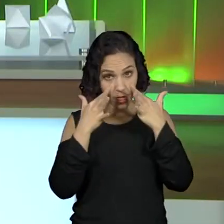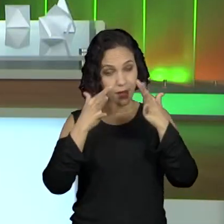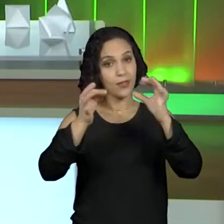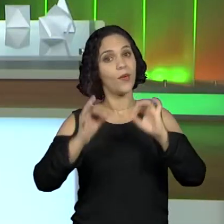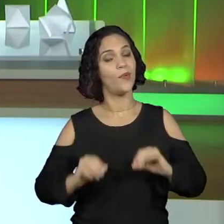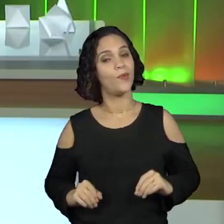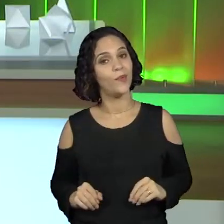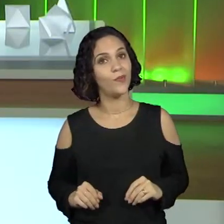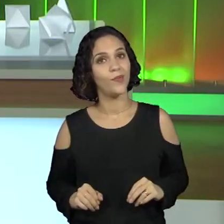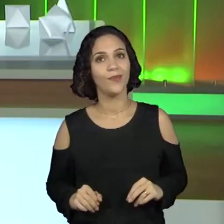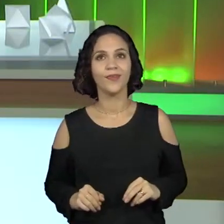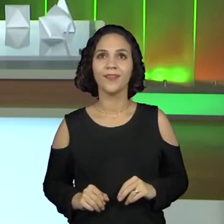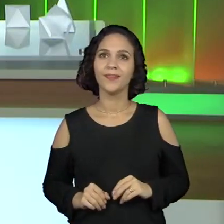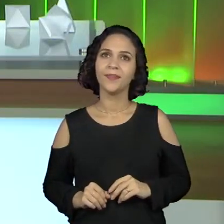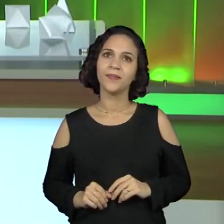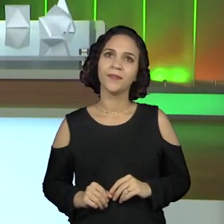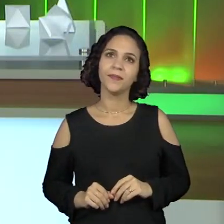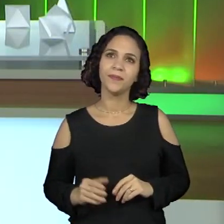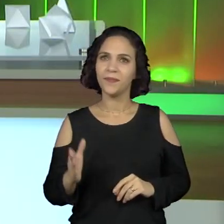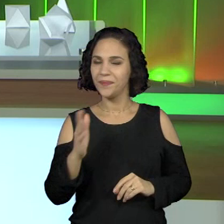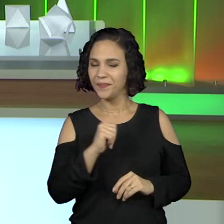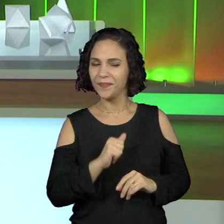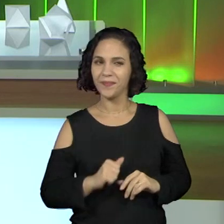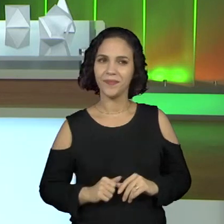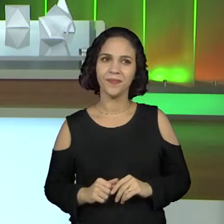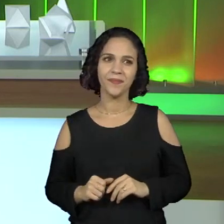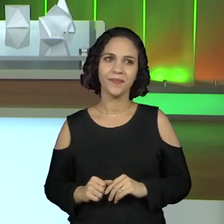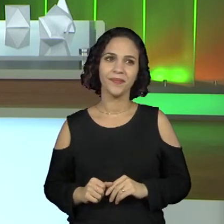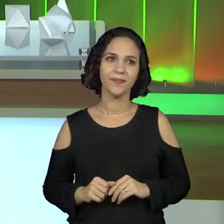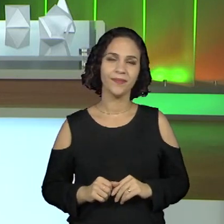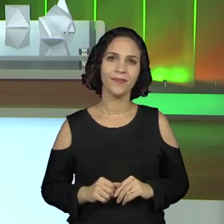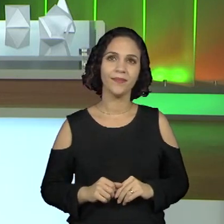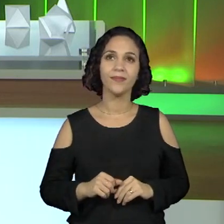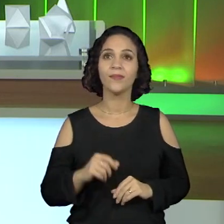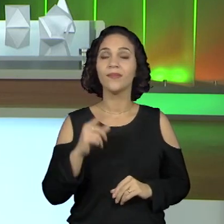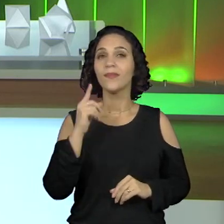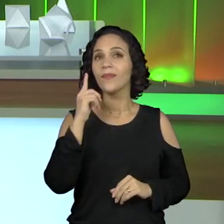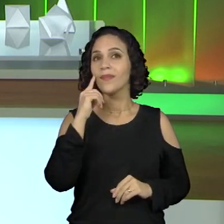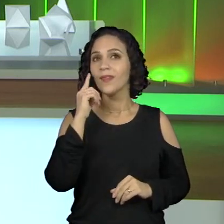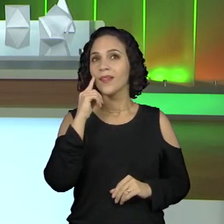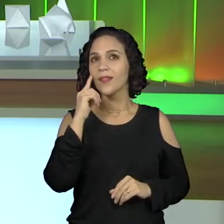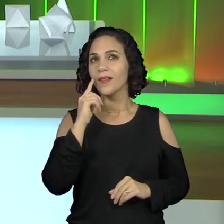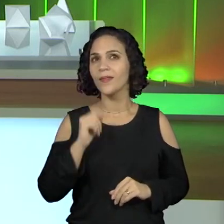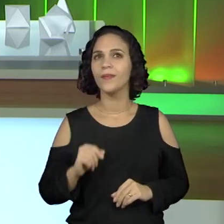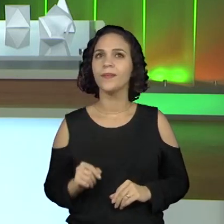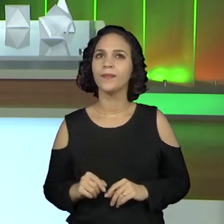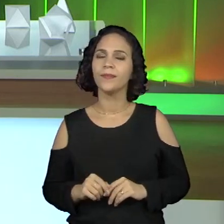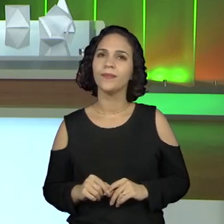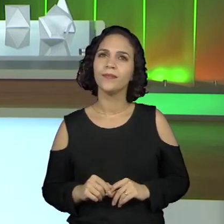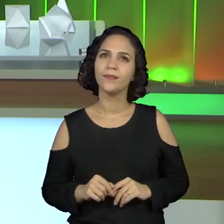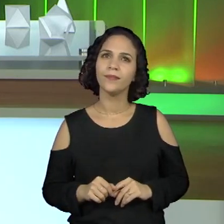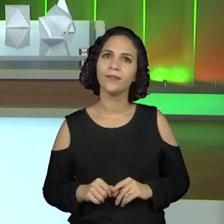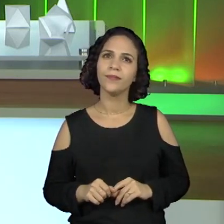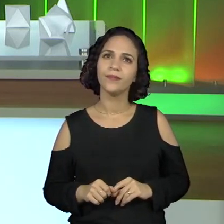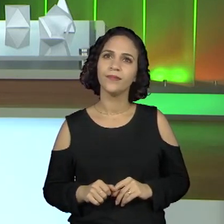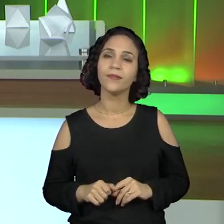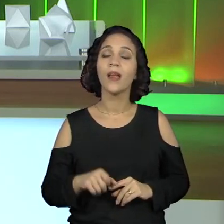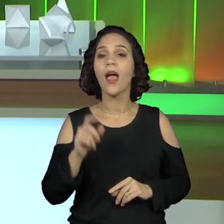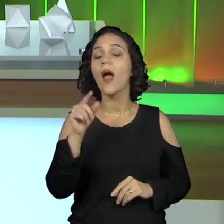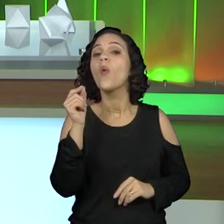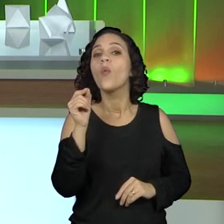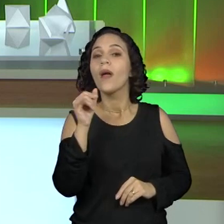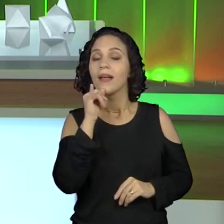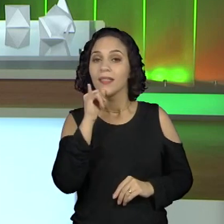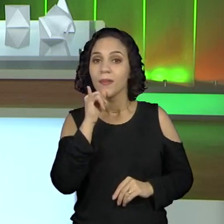Atenção! Vamos contar os vértices. Os vértices são os encontros